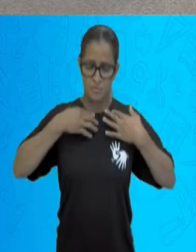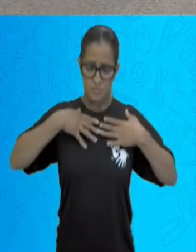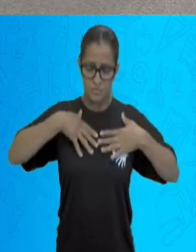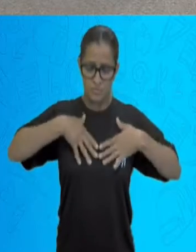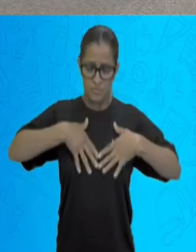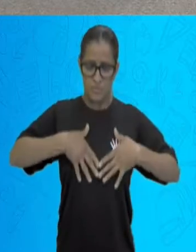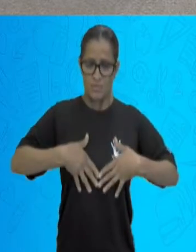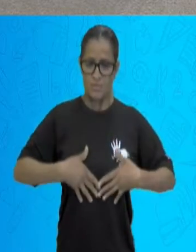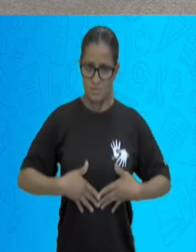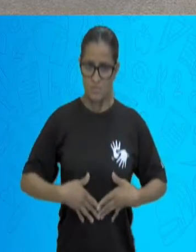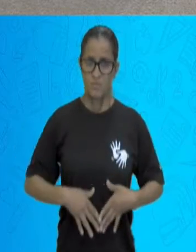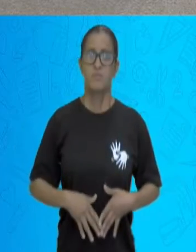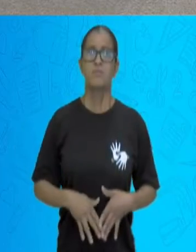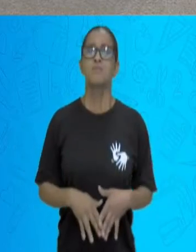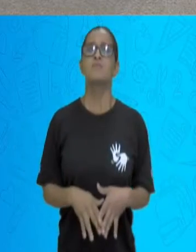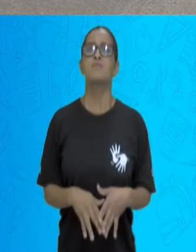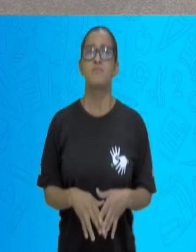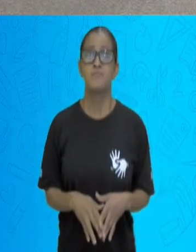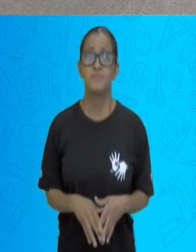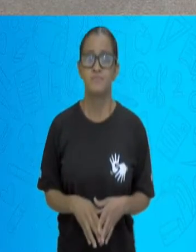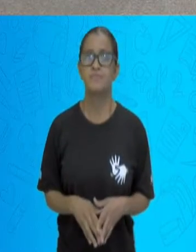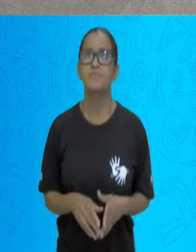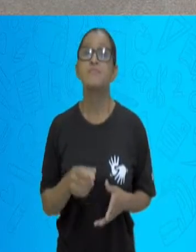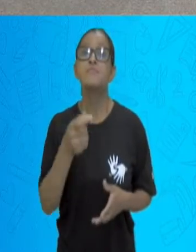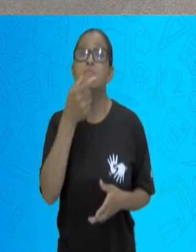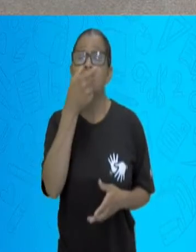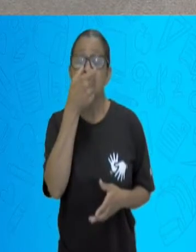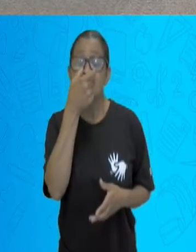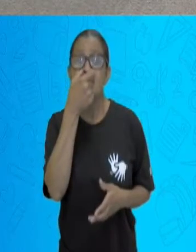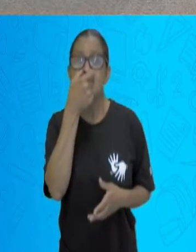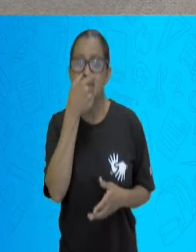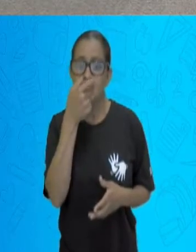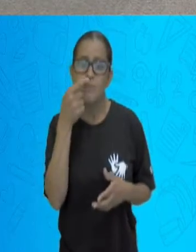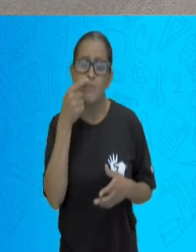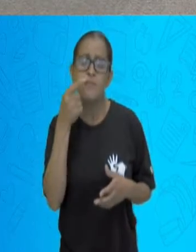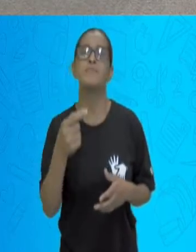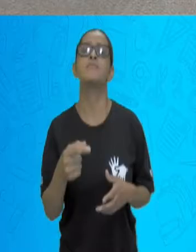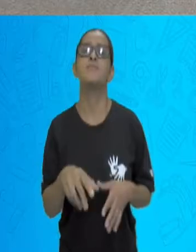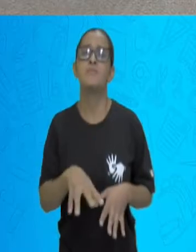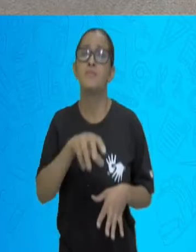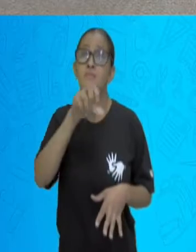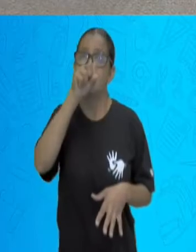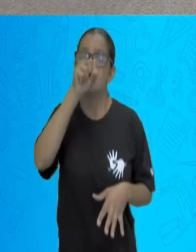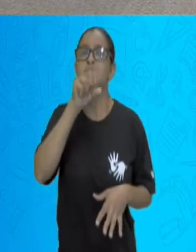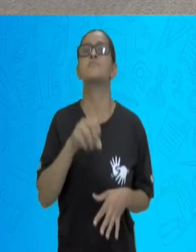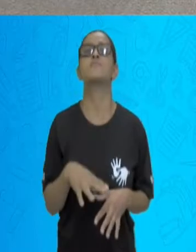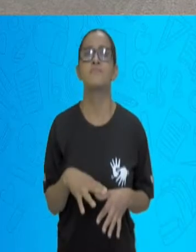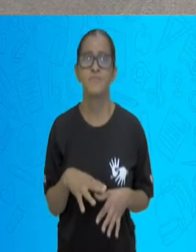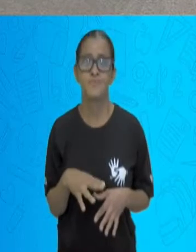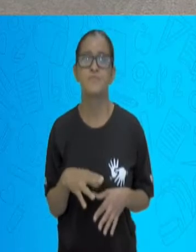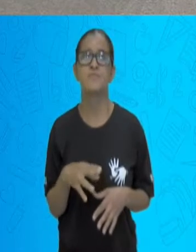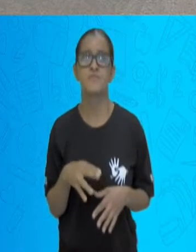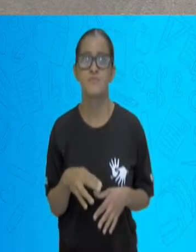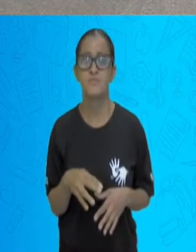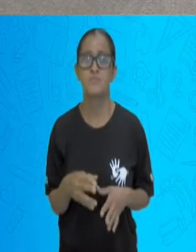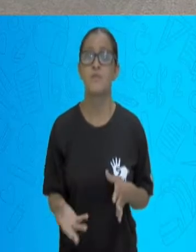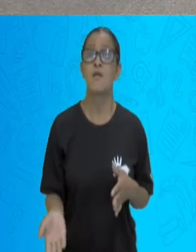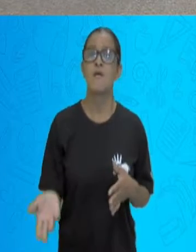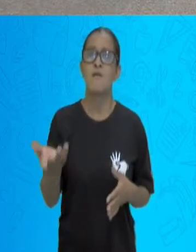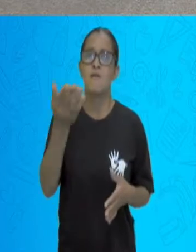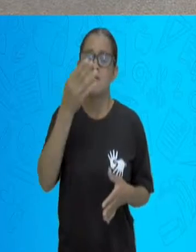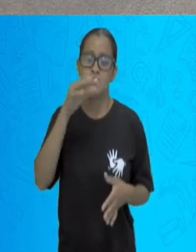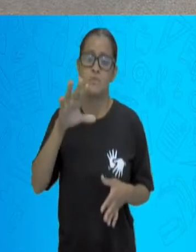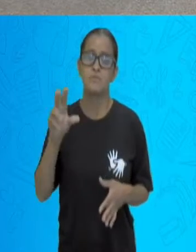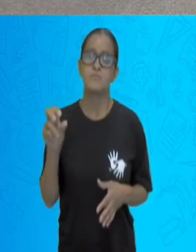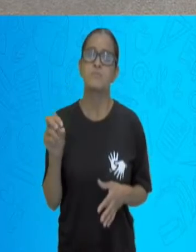nosso organismo são as nossas fossas nasais. As fossas nasais, elas recebem o ar